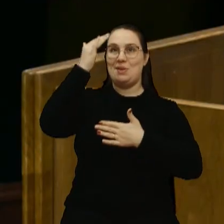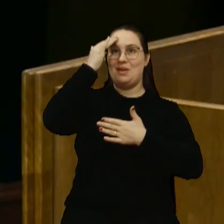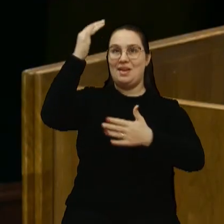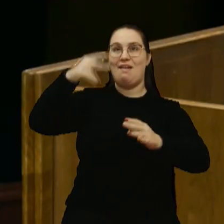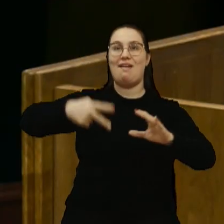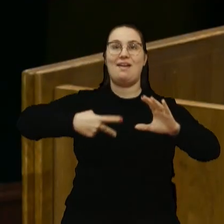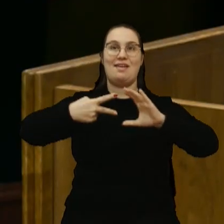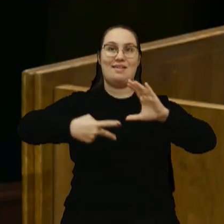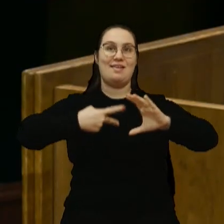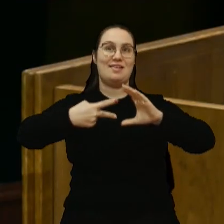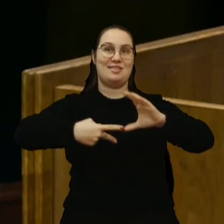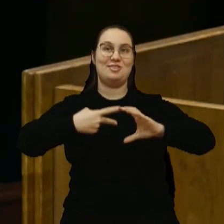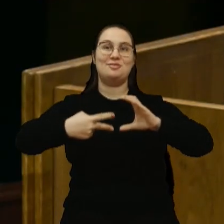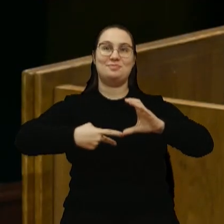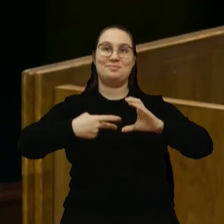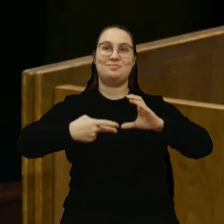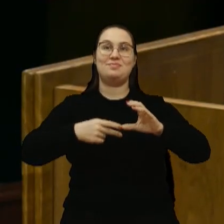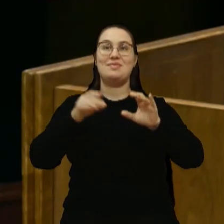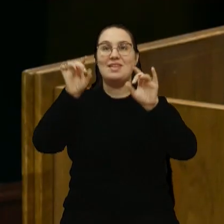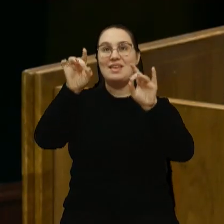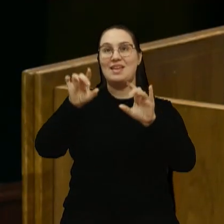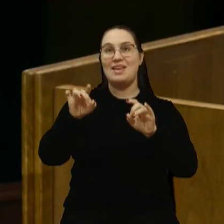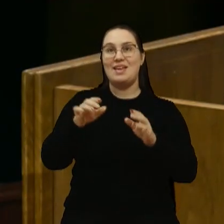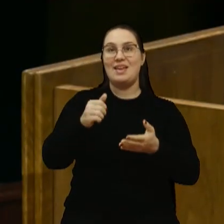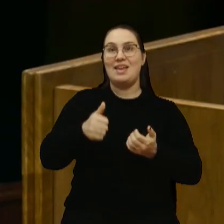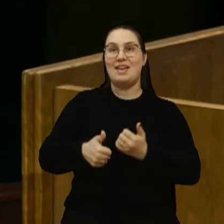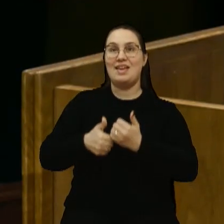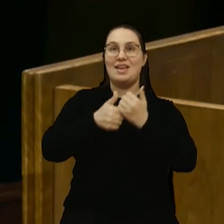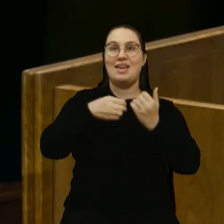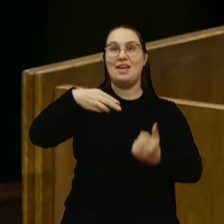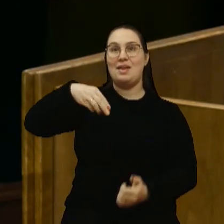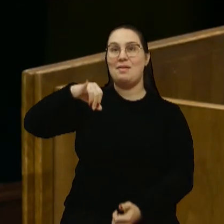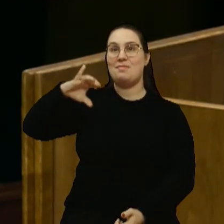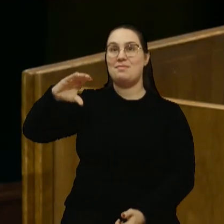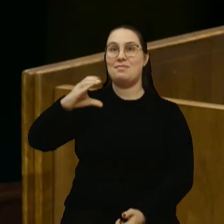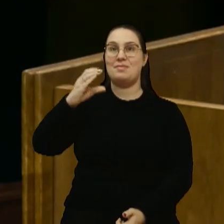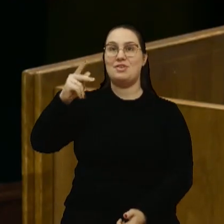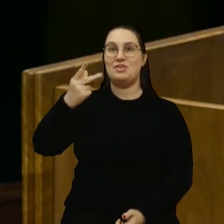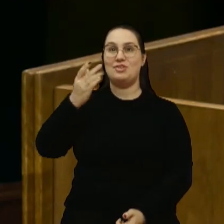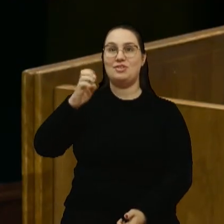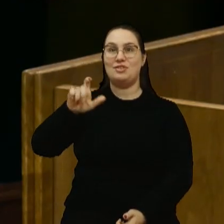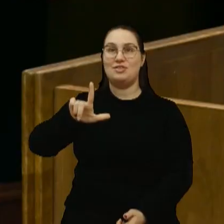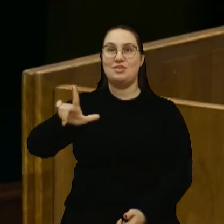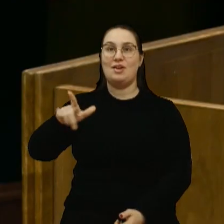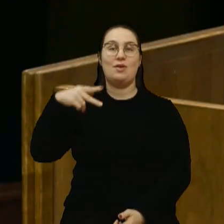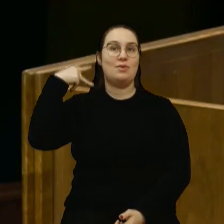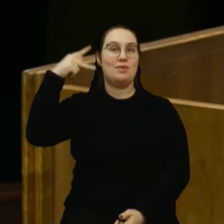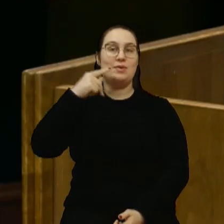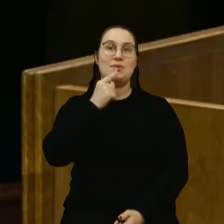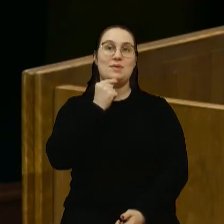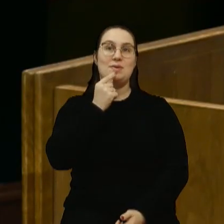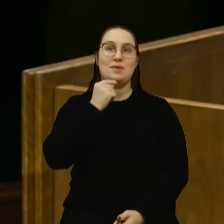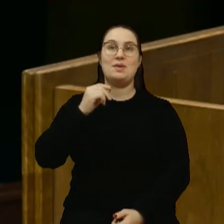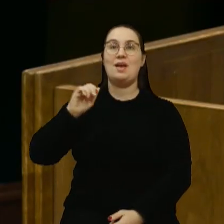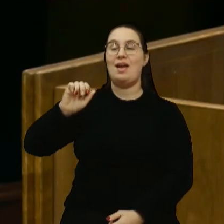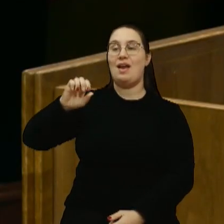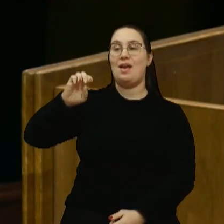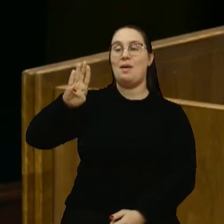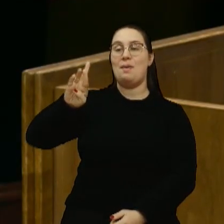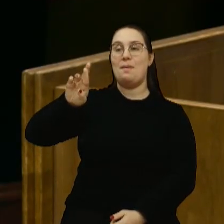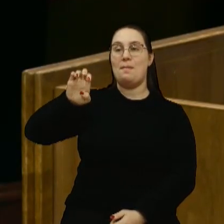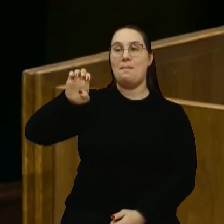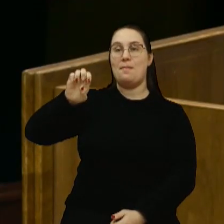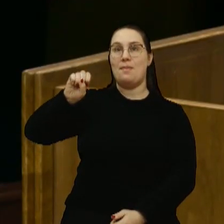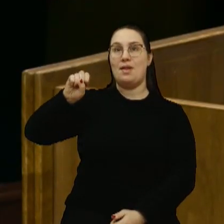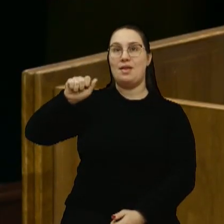à Câmara de Vereadores, em especial ao assessor Michel Sonda, ao vereador João Ex e ao Adriano Brassan, hoje secretário